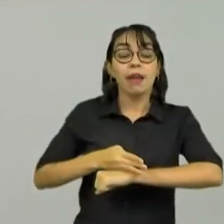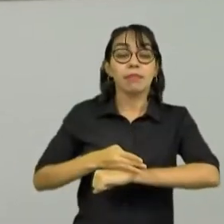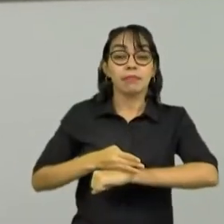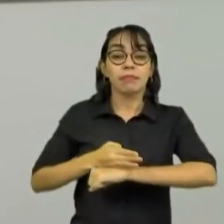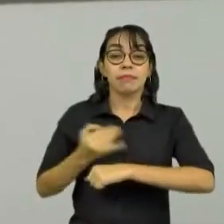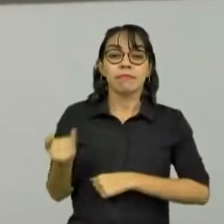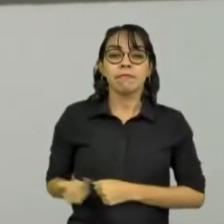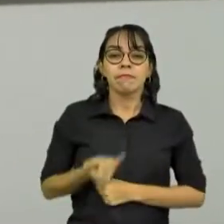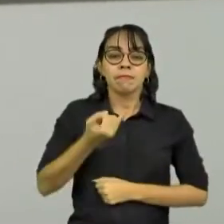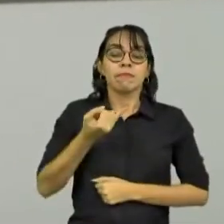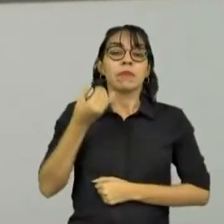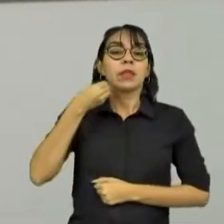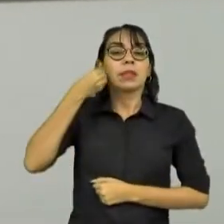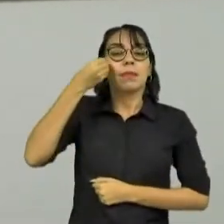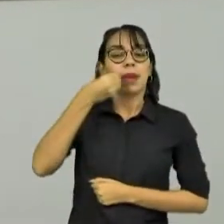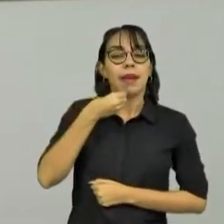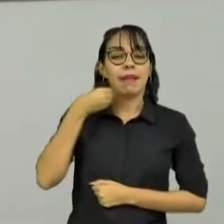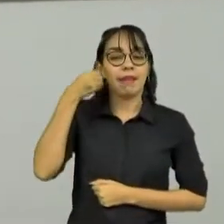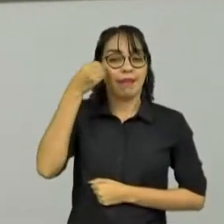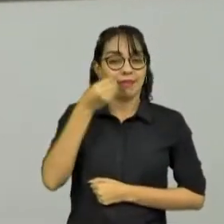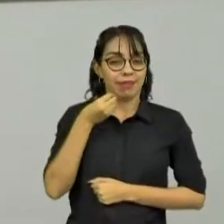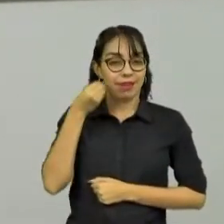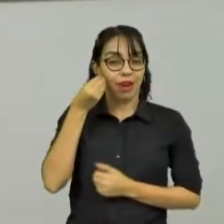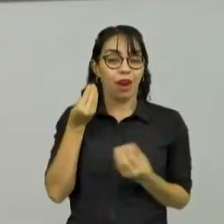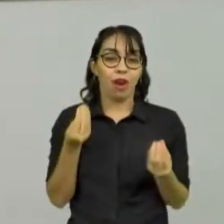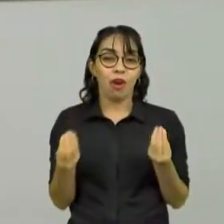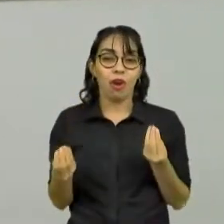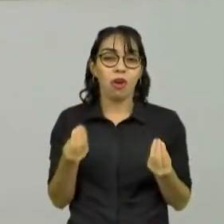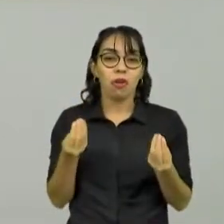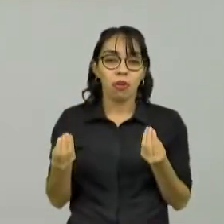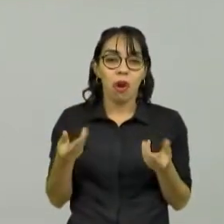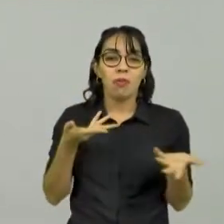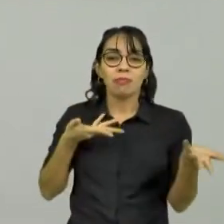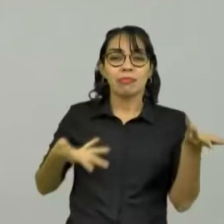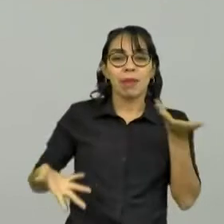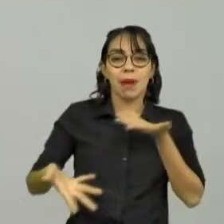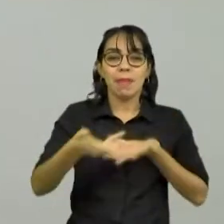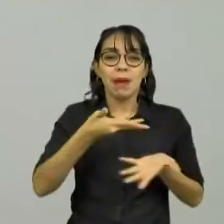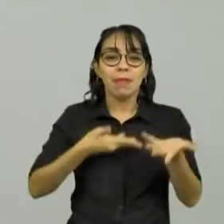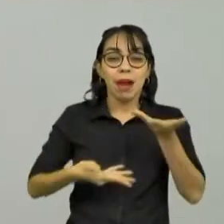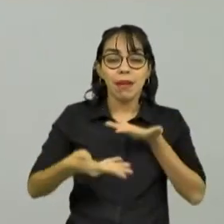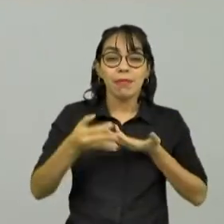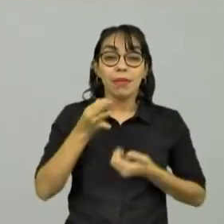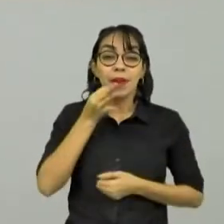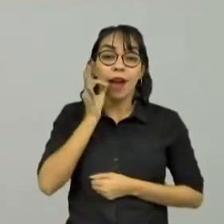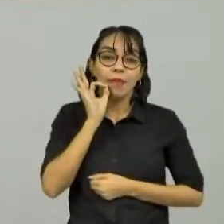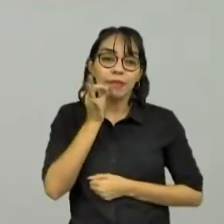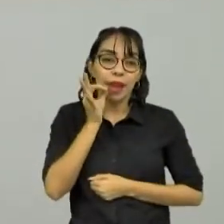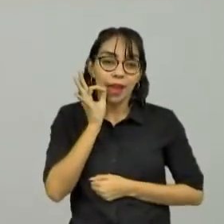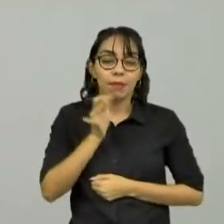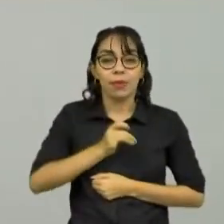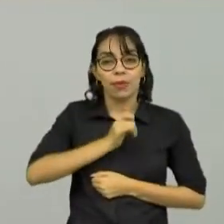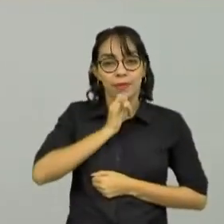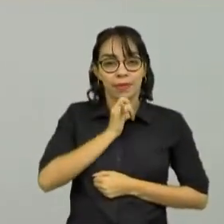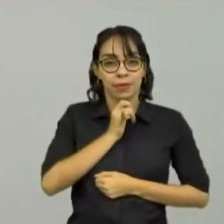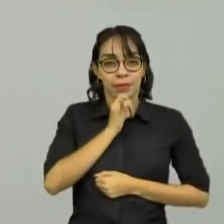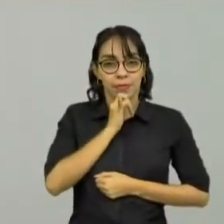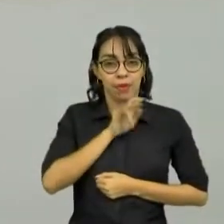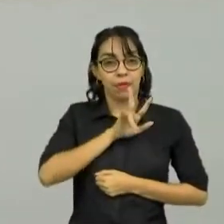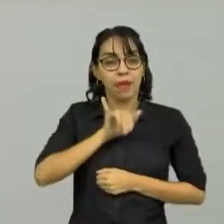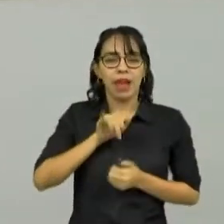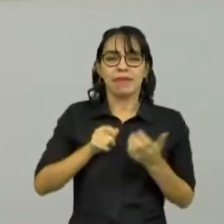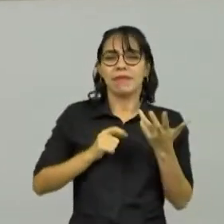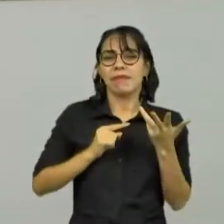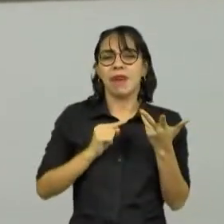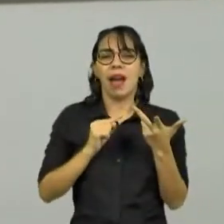ter experiência de como é que faz aquele café verde, vai fazer aquela degustação. Então, são várias